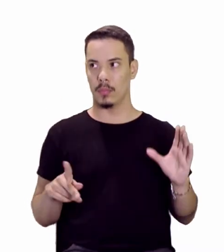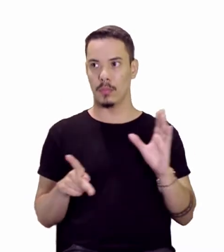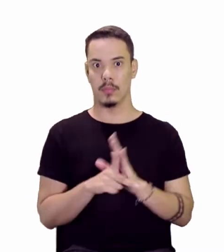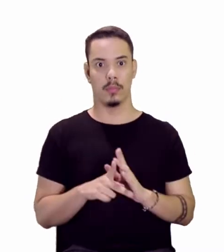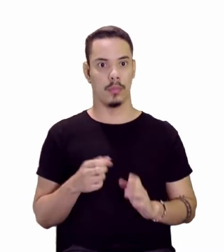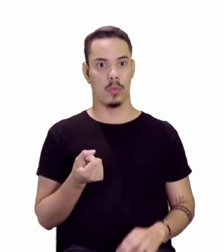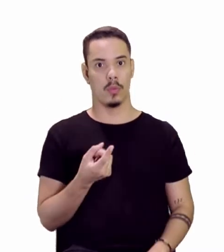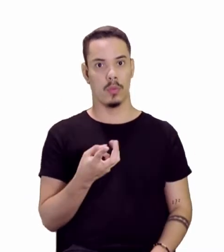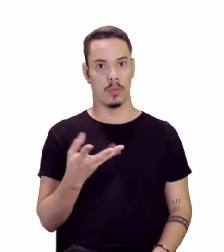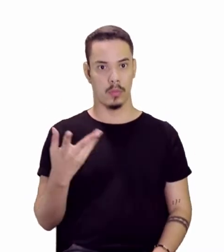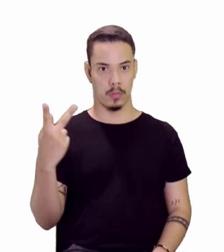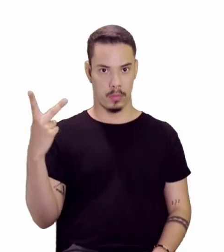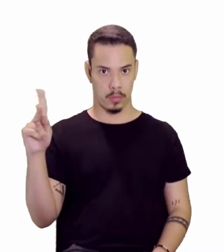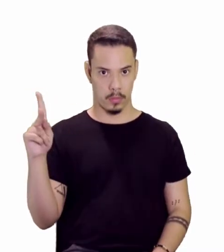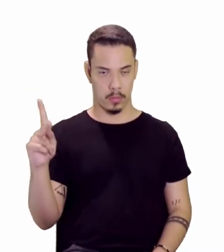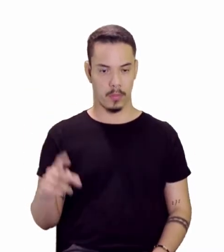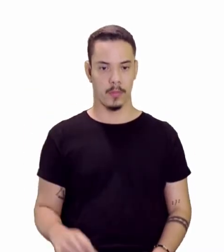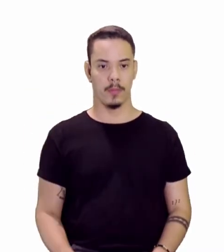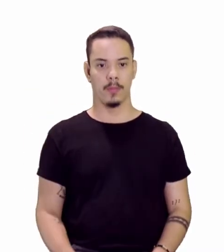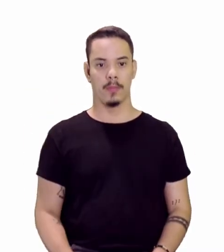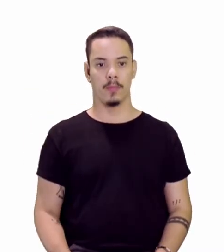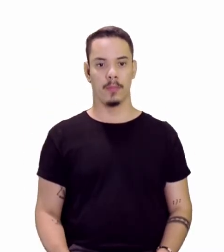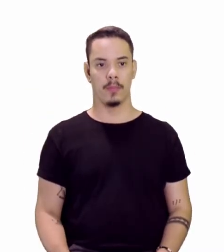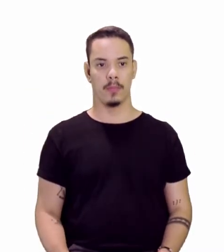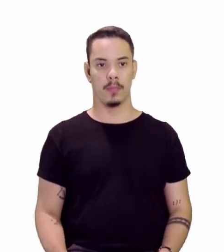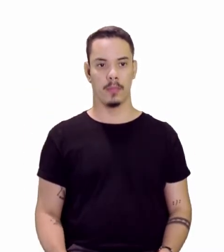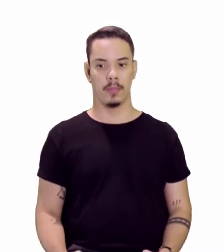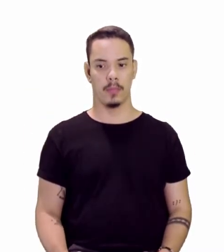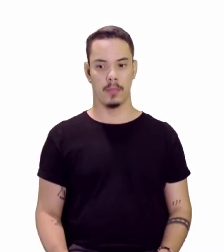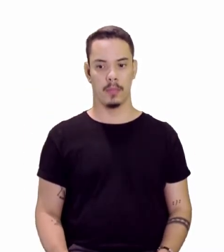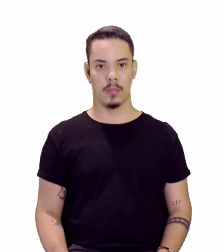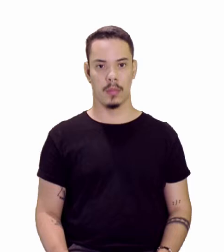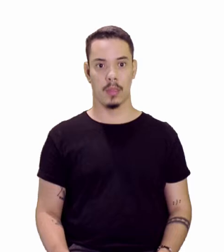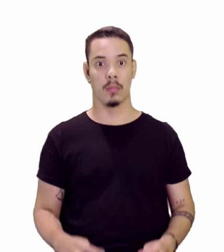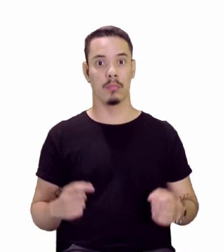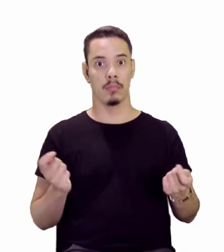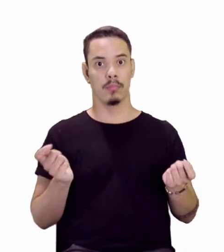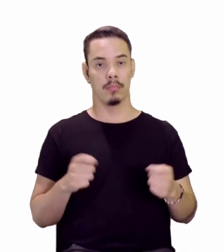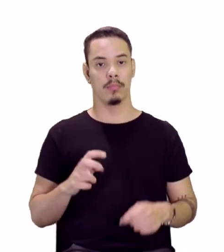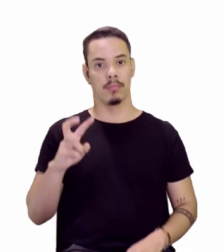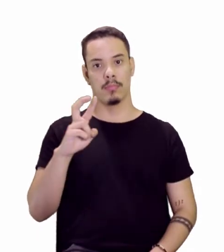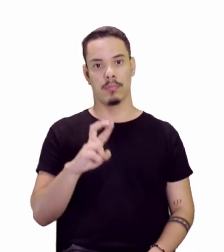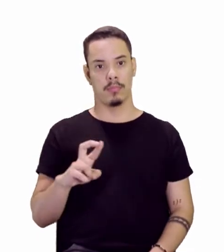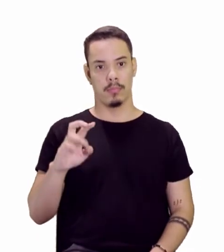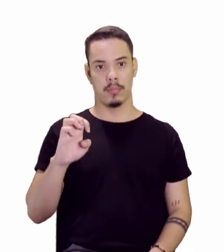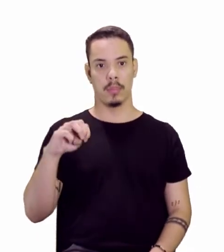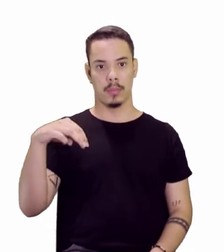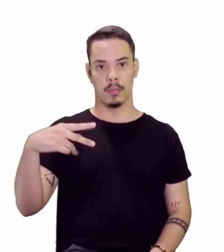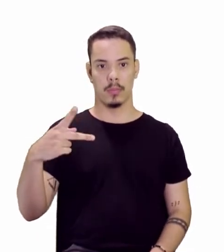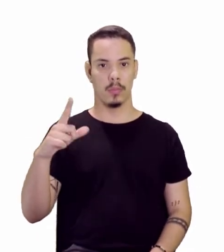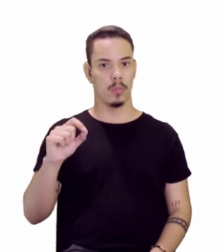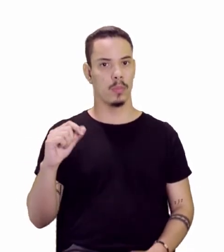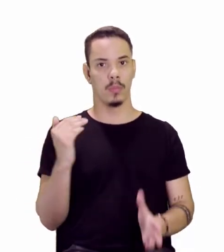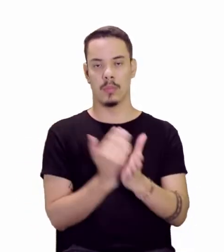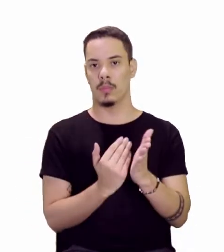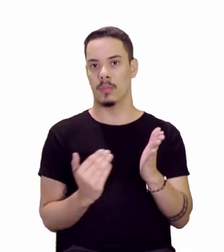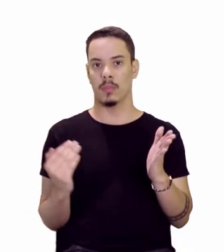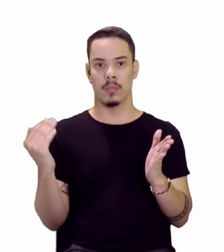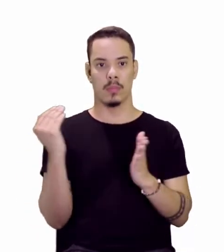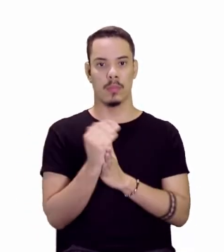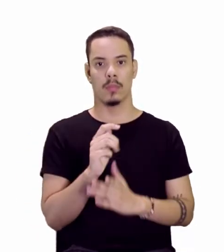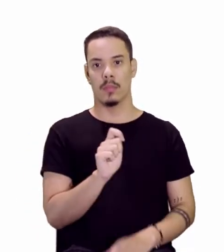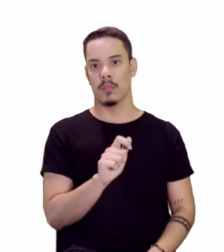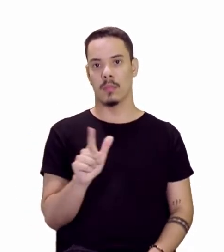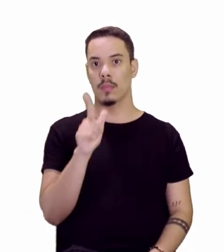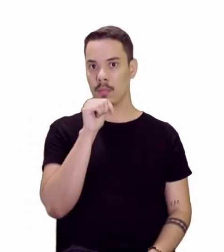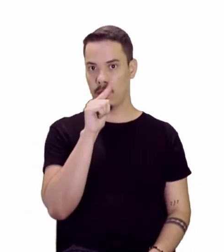aquela quantidade dele, né? Exatamente. Então, ali podemos observar que o empuxo é maior quanto maior esse líquido